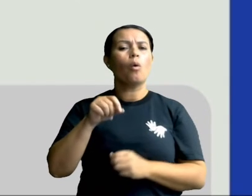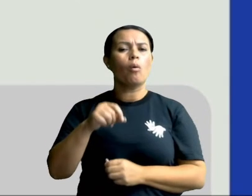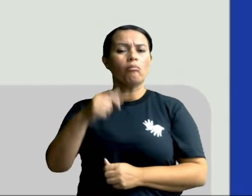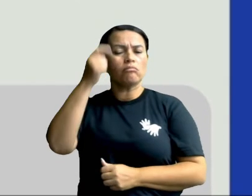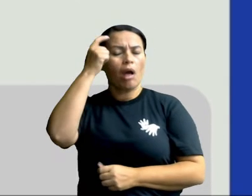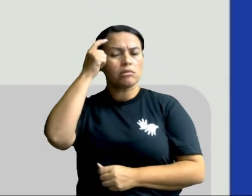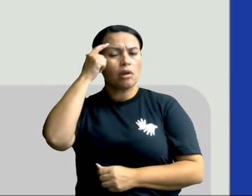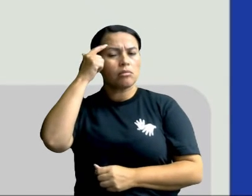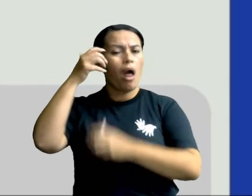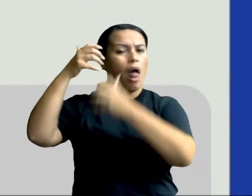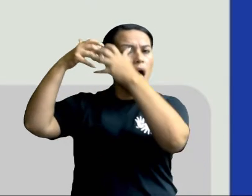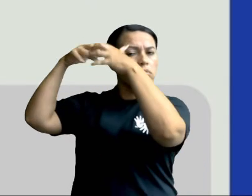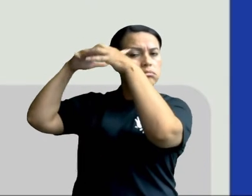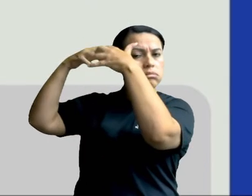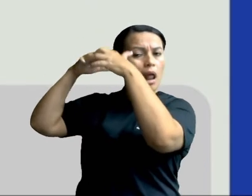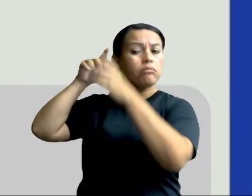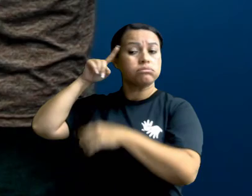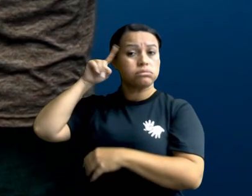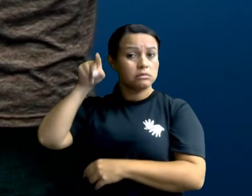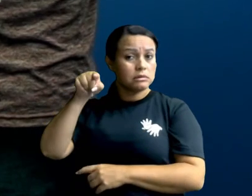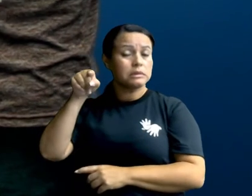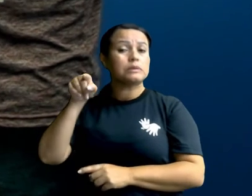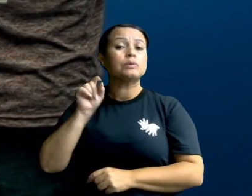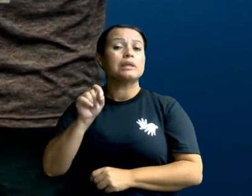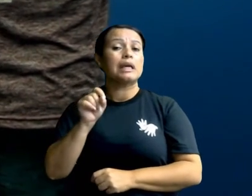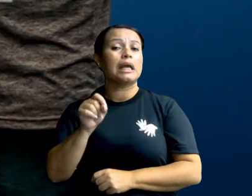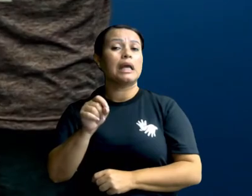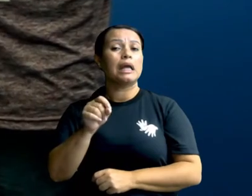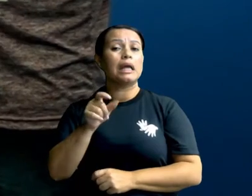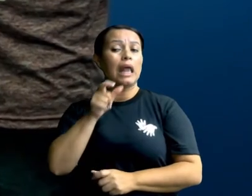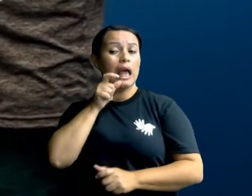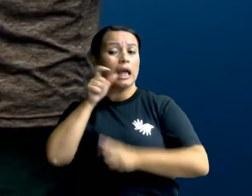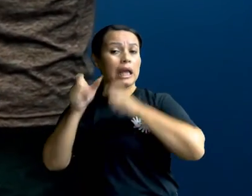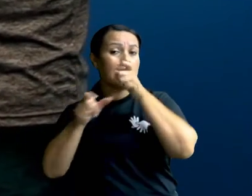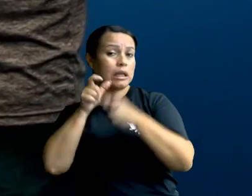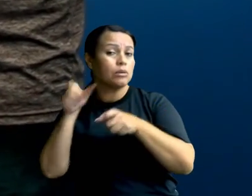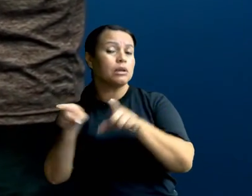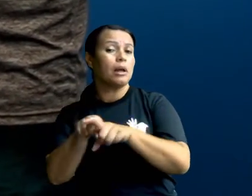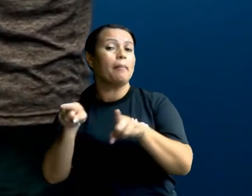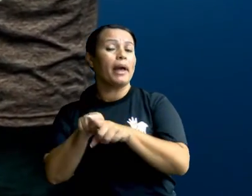que ele é crítico do governo chinês,